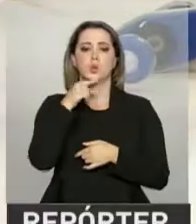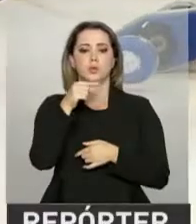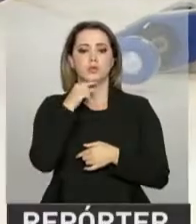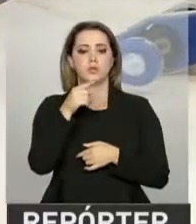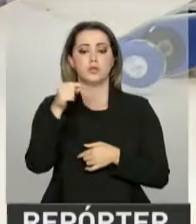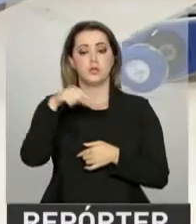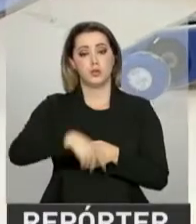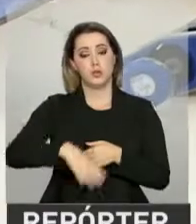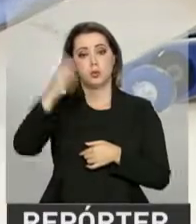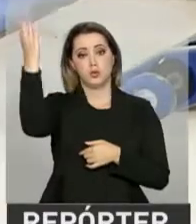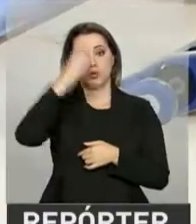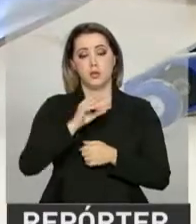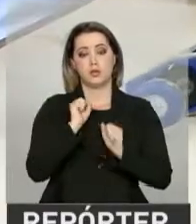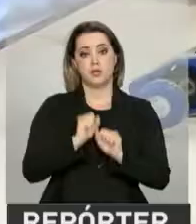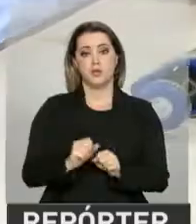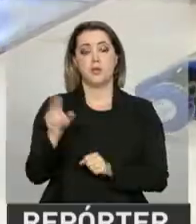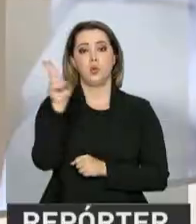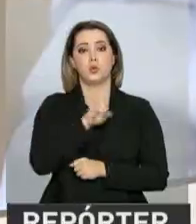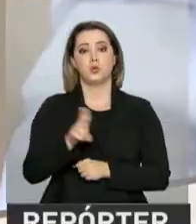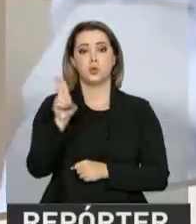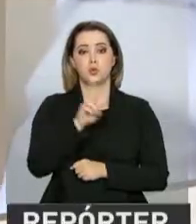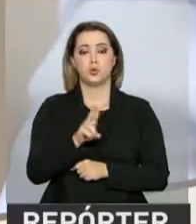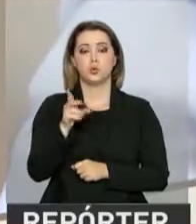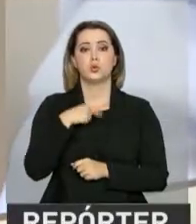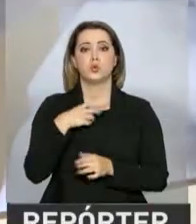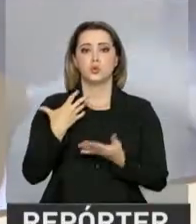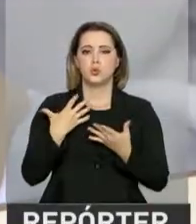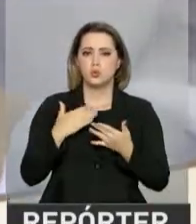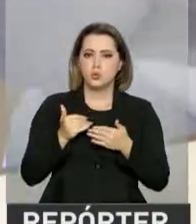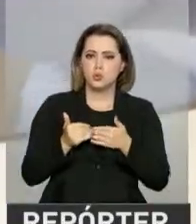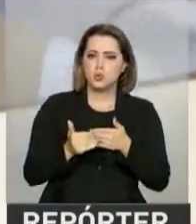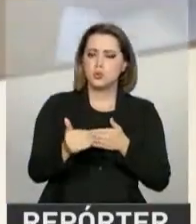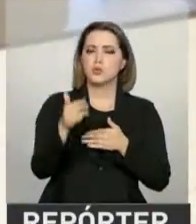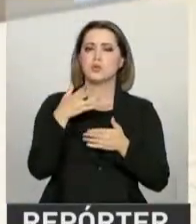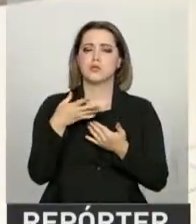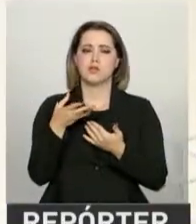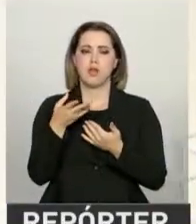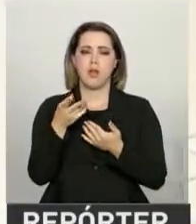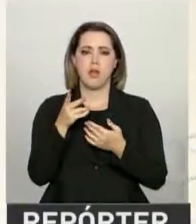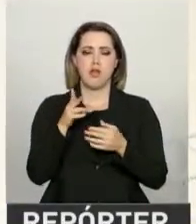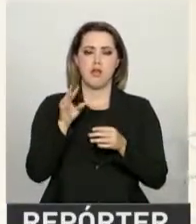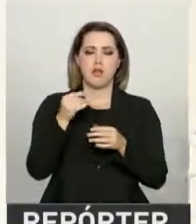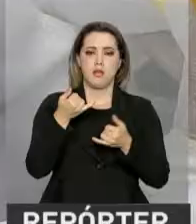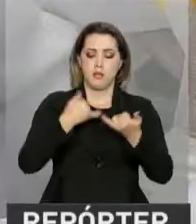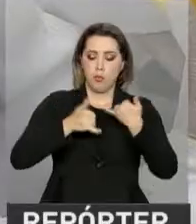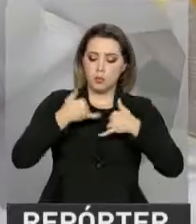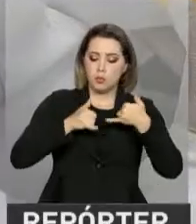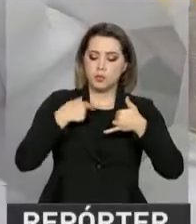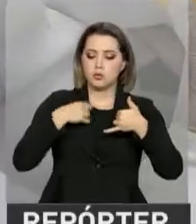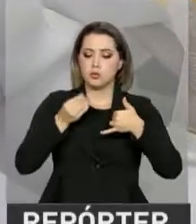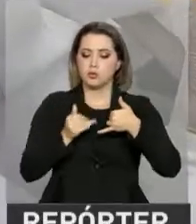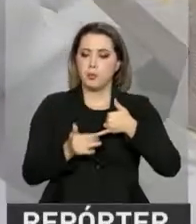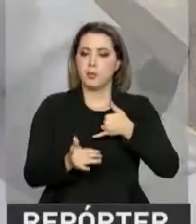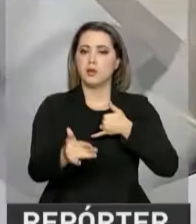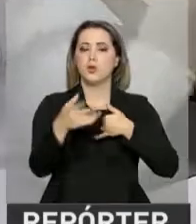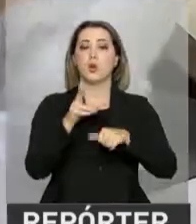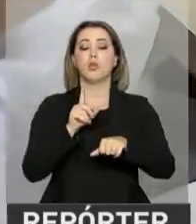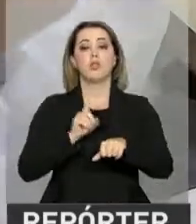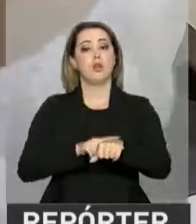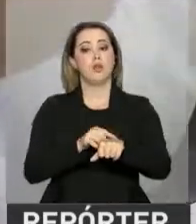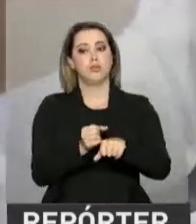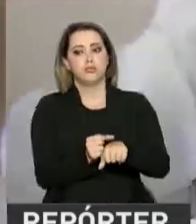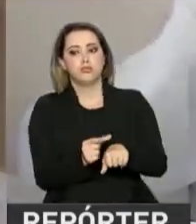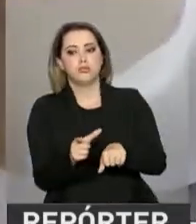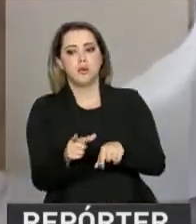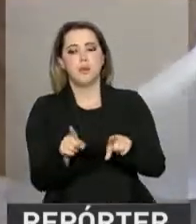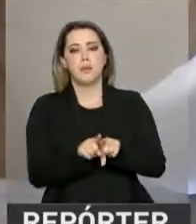No Brasil, é permitido o uso de alguns aditivos que garantem uma conservação e durabilidade maiores para os alimentos. Mas, se usados de maneira errada,